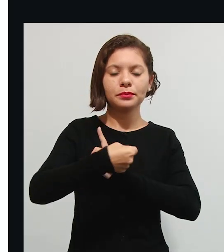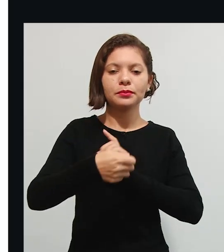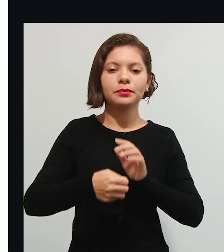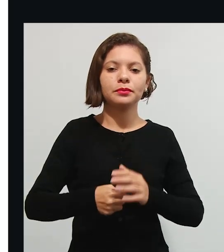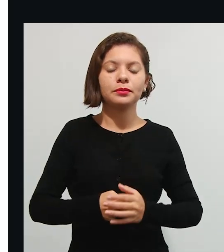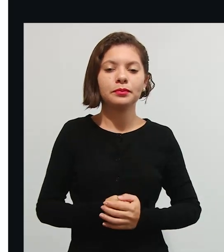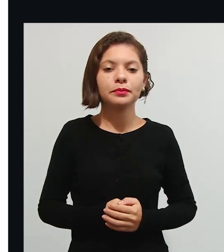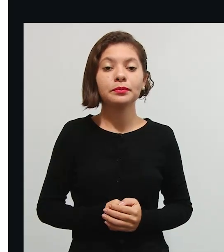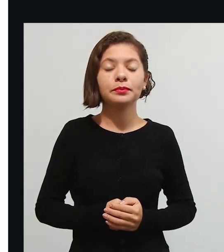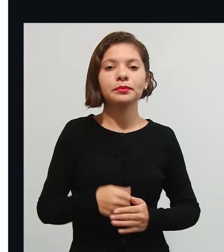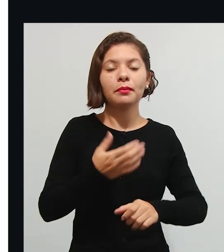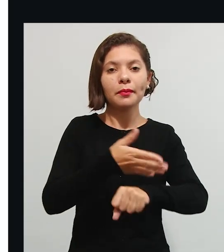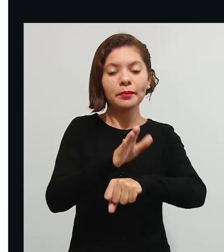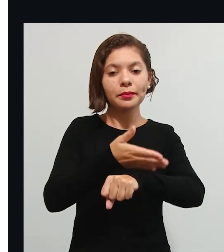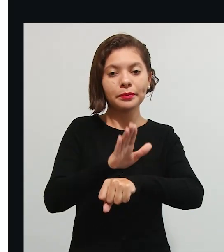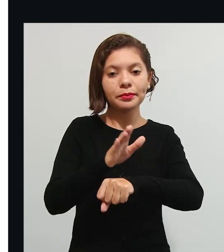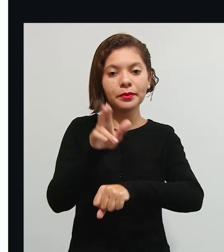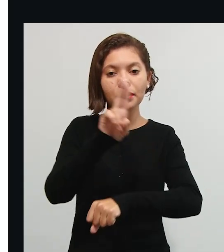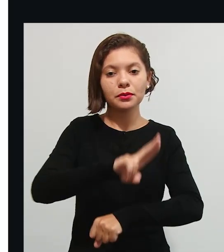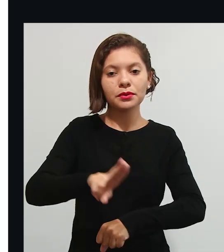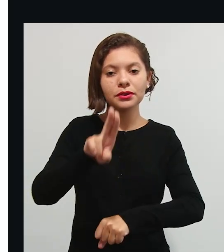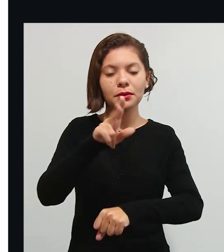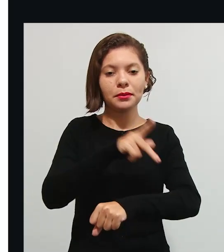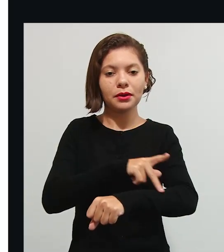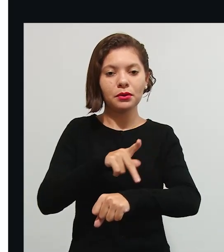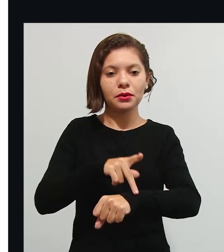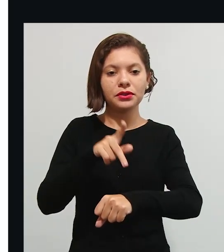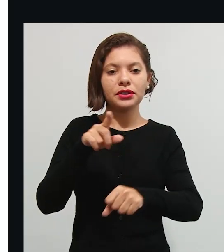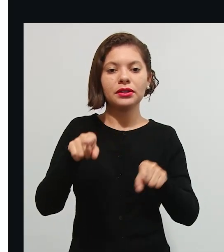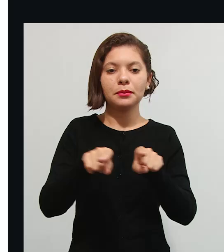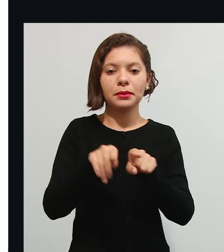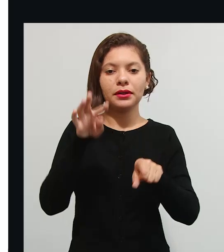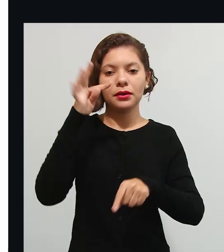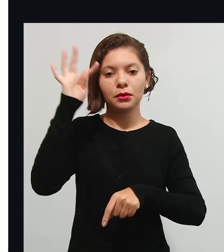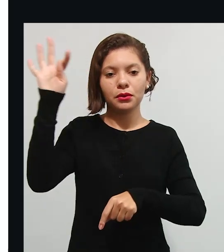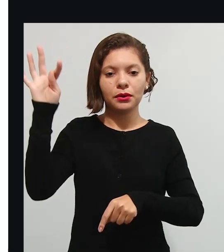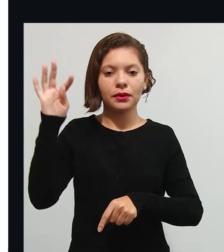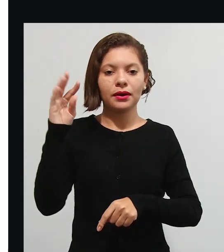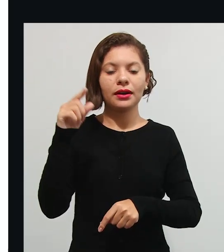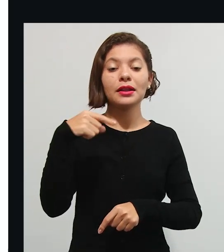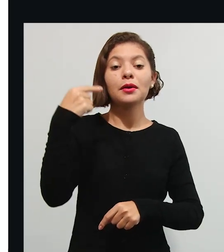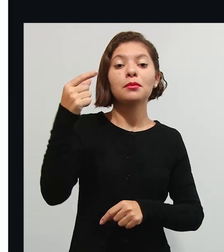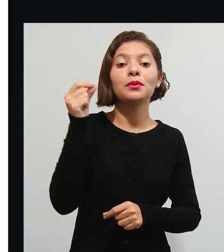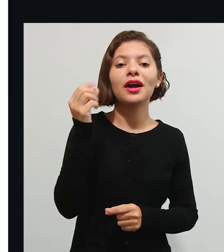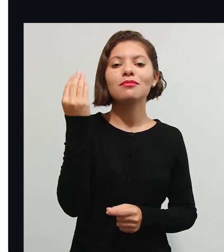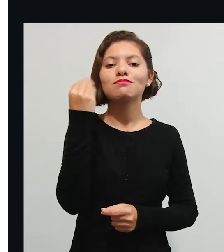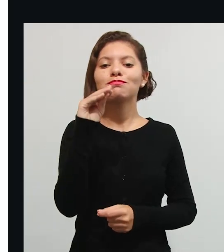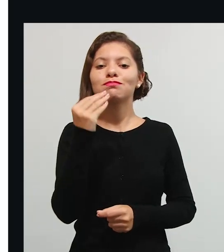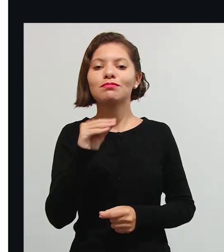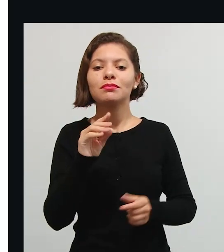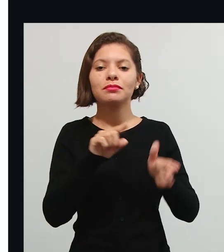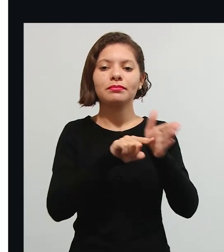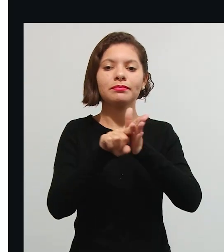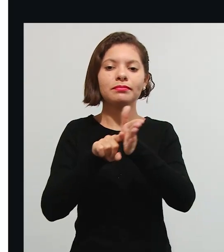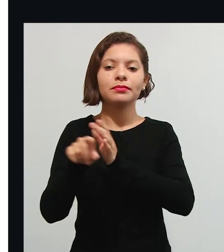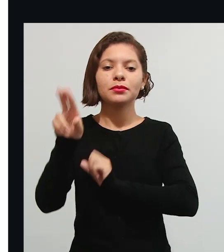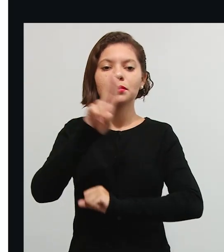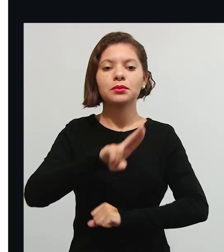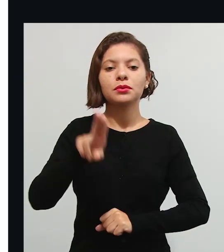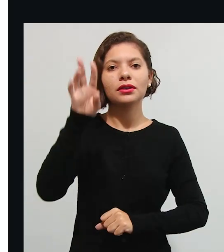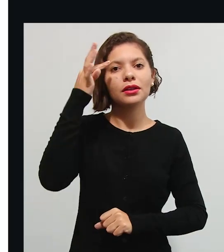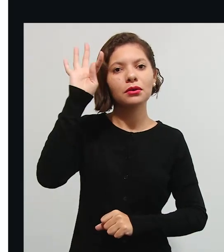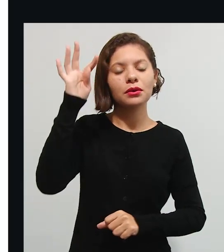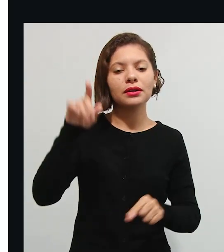aportes teóricos e práticas pedagógicas. E, a partir daí, publicizar pesquisas, mobilizando aportes